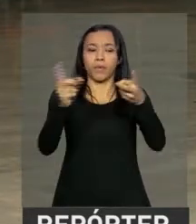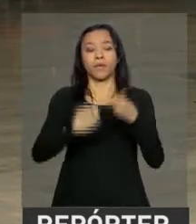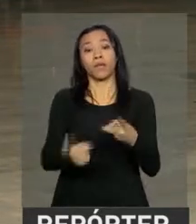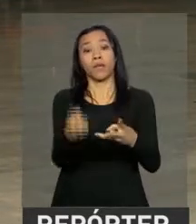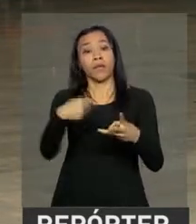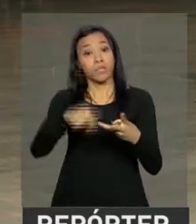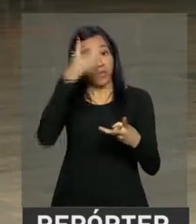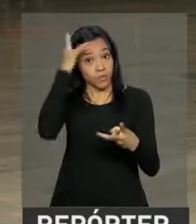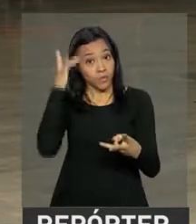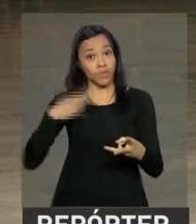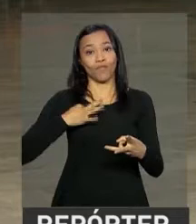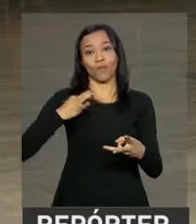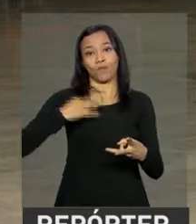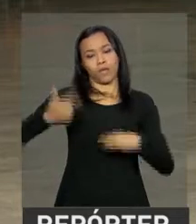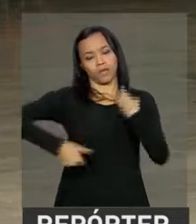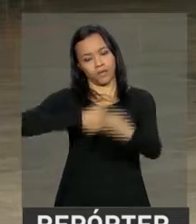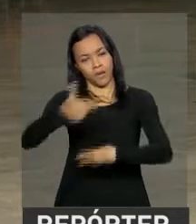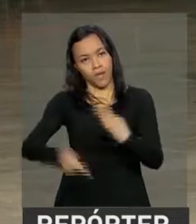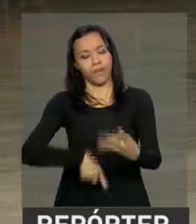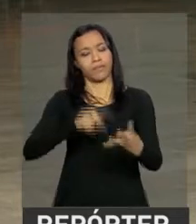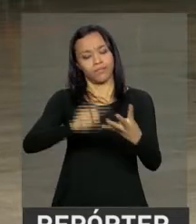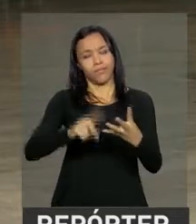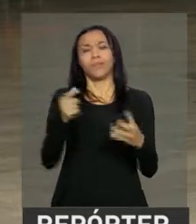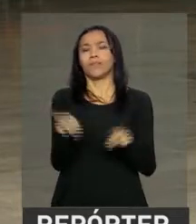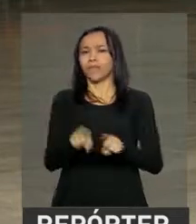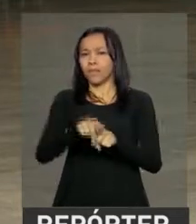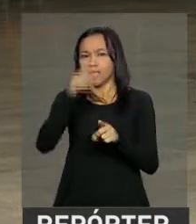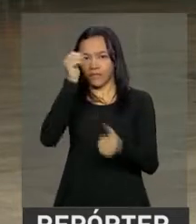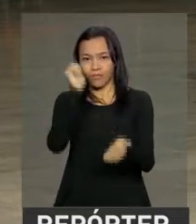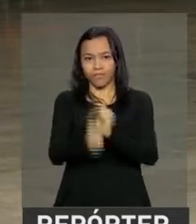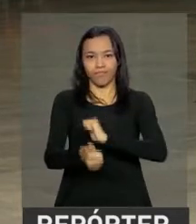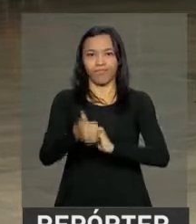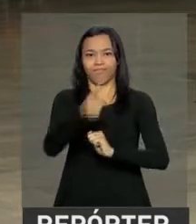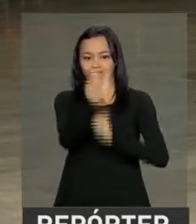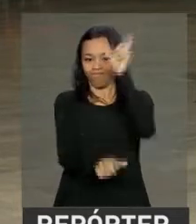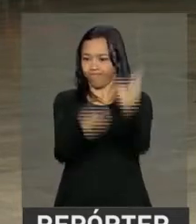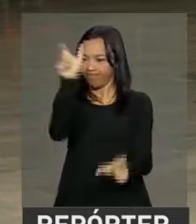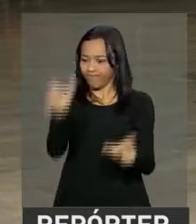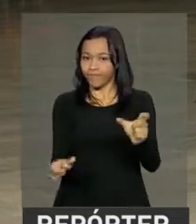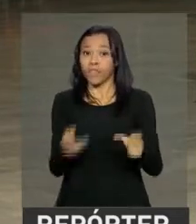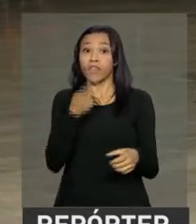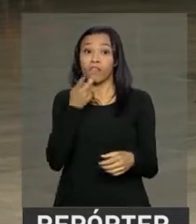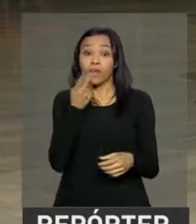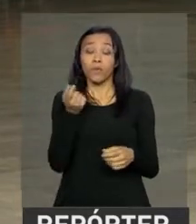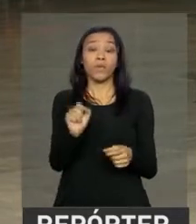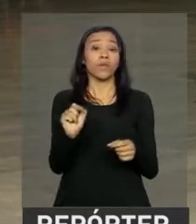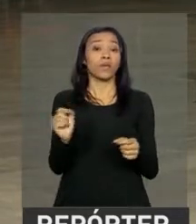dos voluntários e, claro, dos atletas. Segundo Michel Temer, o Rio de Janeiro